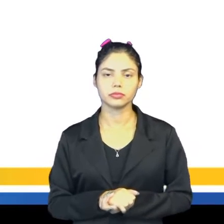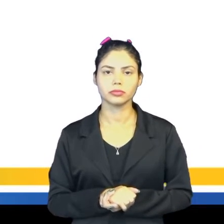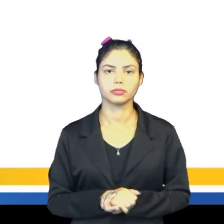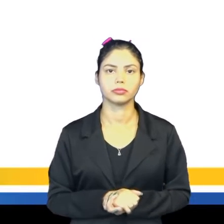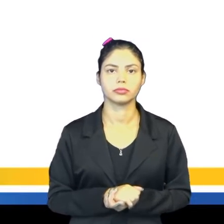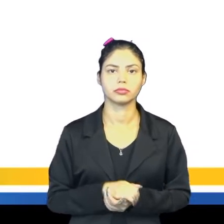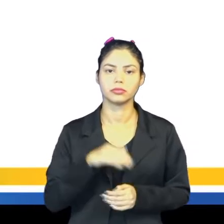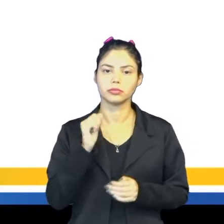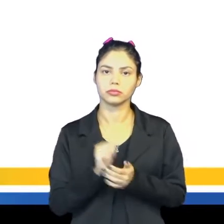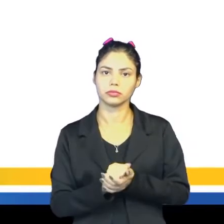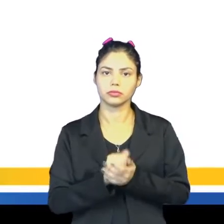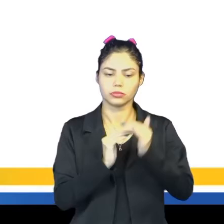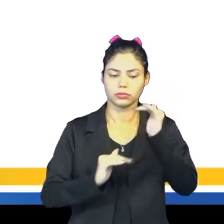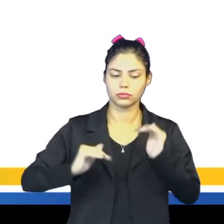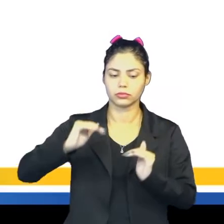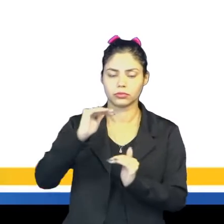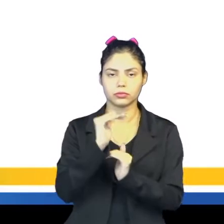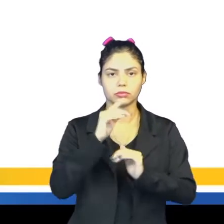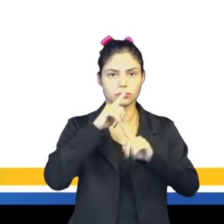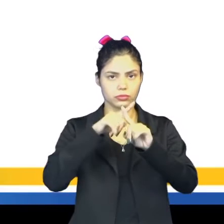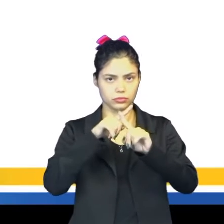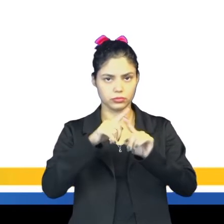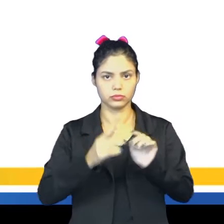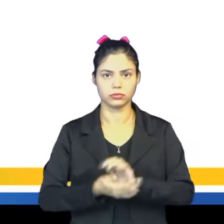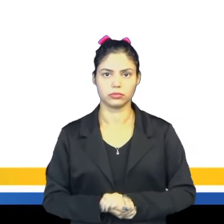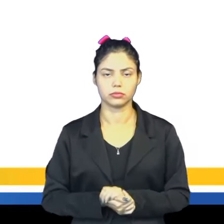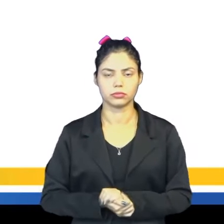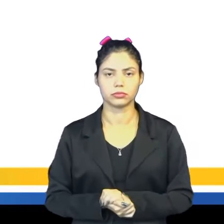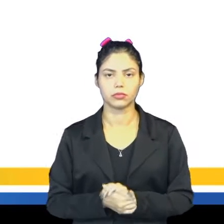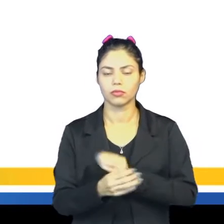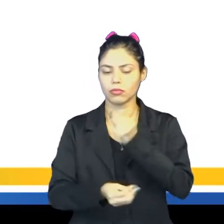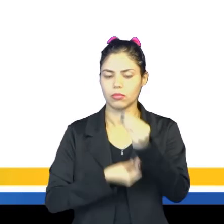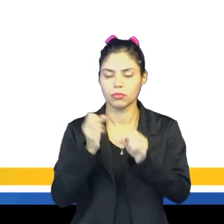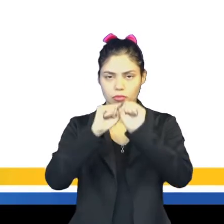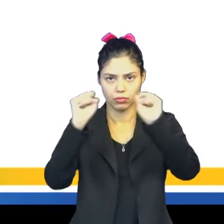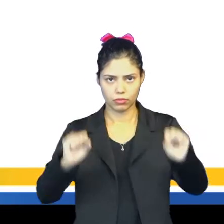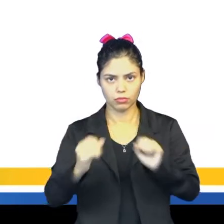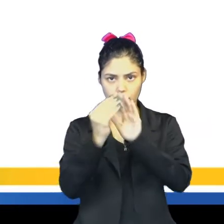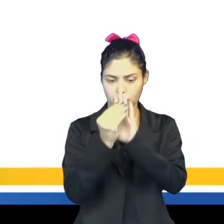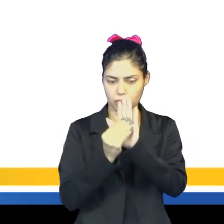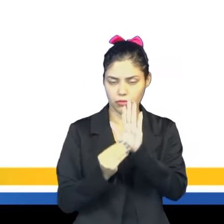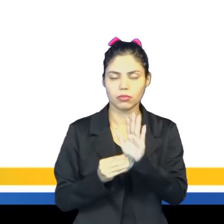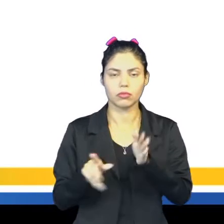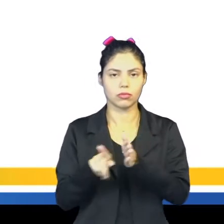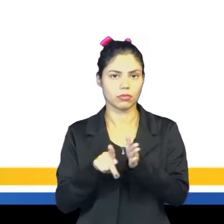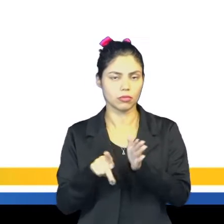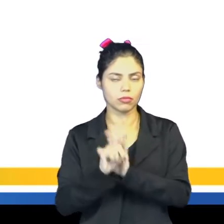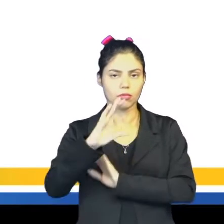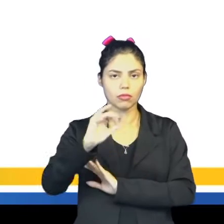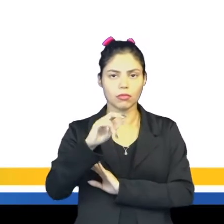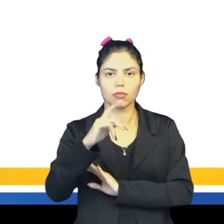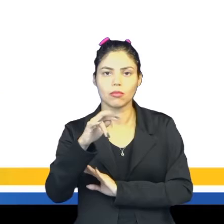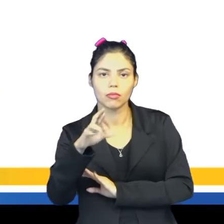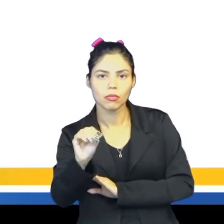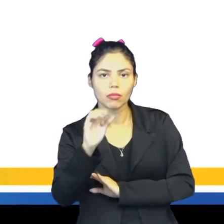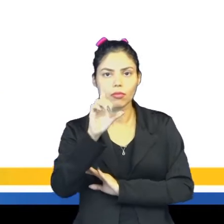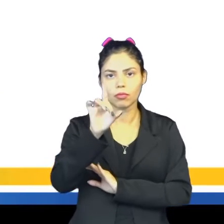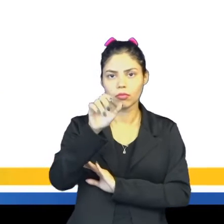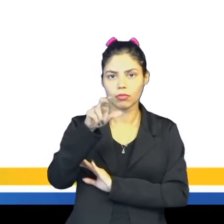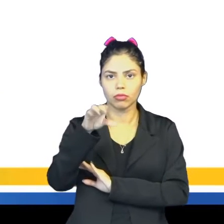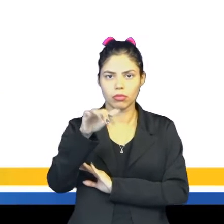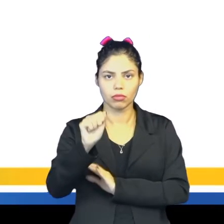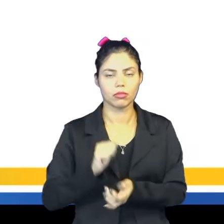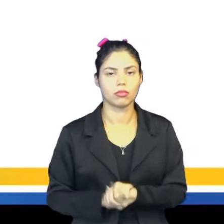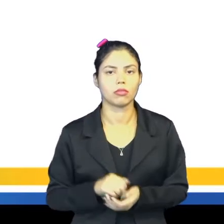os submúltiplos. Tudo bem? Como o sistema padrão de capacidade é decimal,